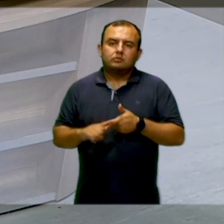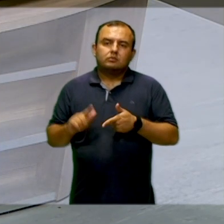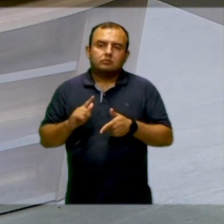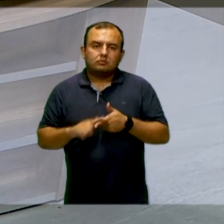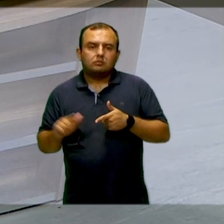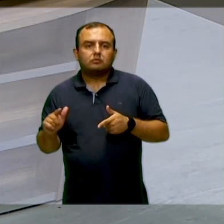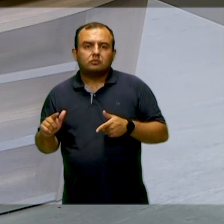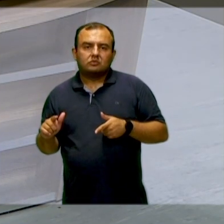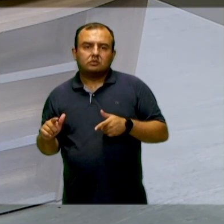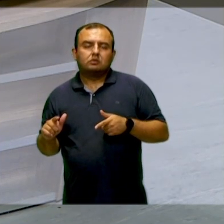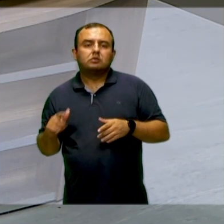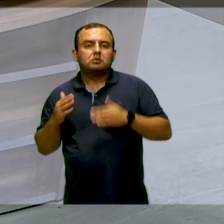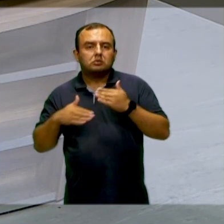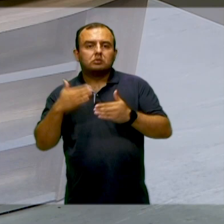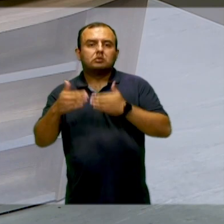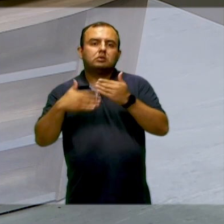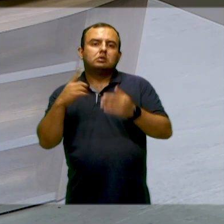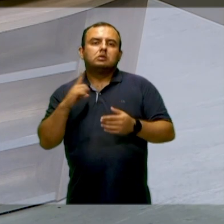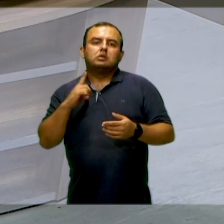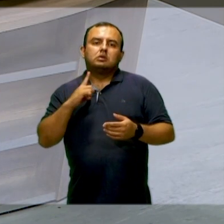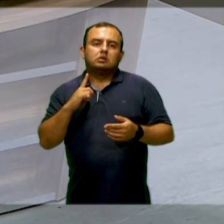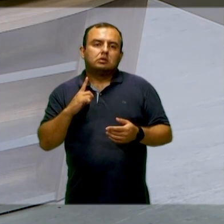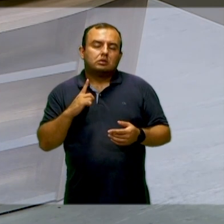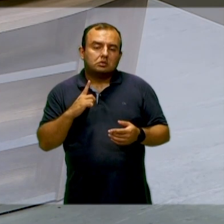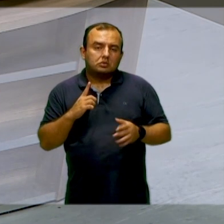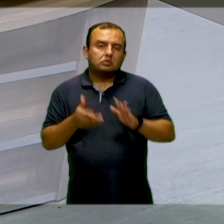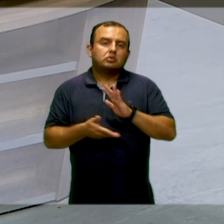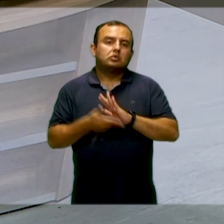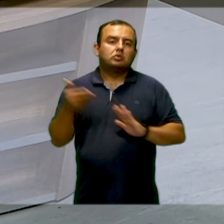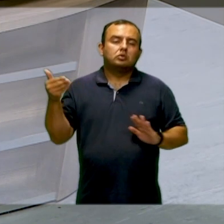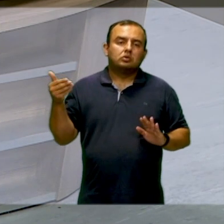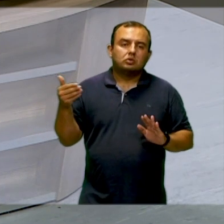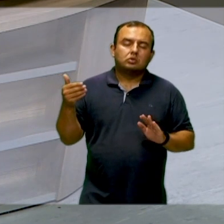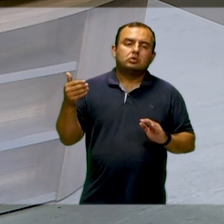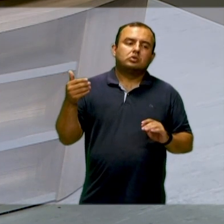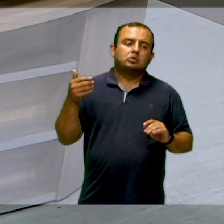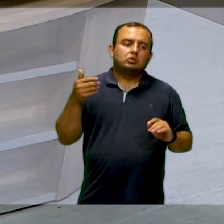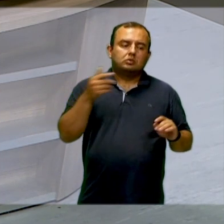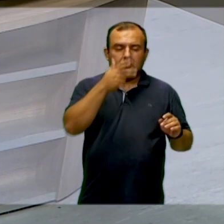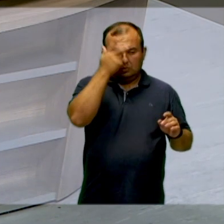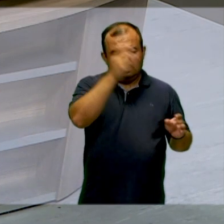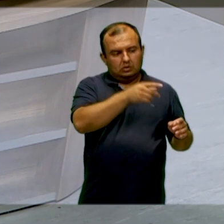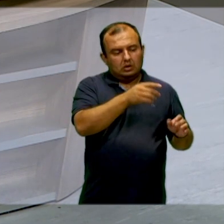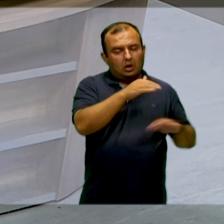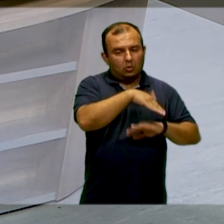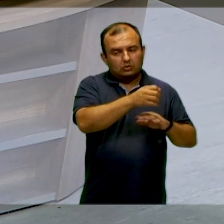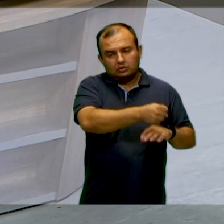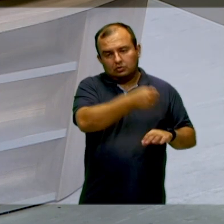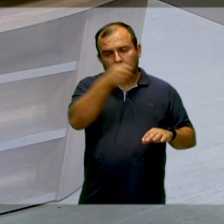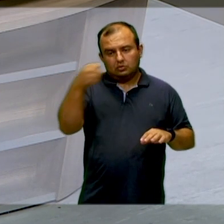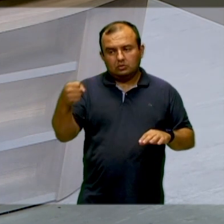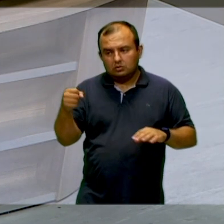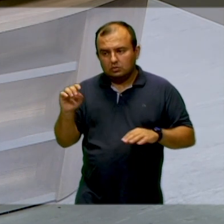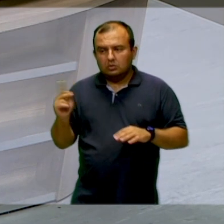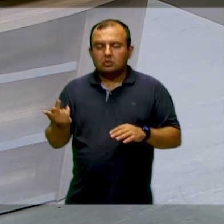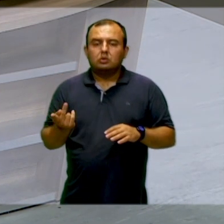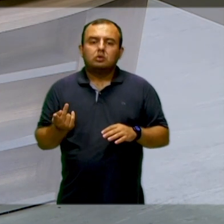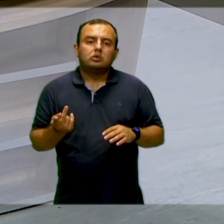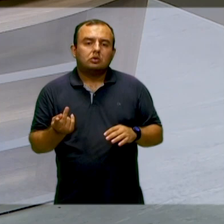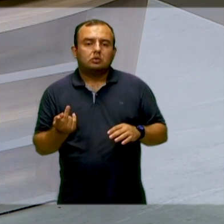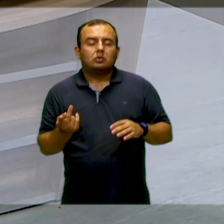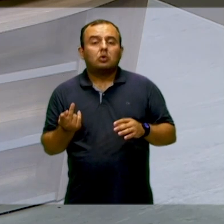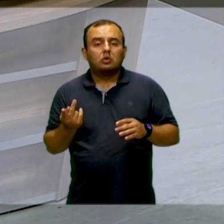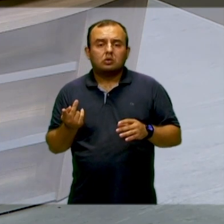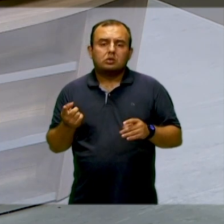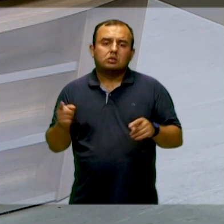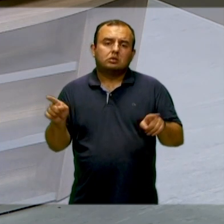de uma coisa leva a outra, né? Quando você tira o morador de rua e oferece, por exemplo, uma oportunidade para